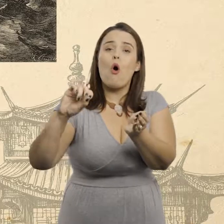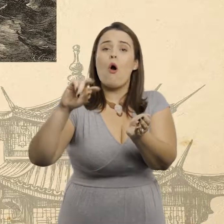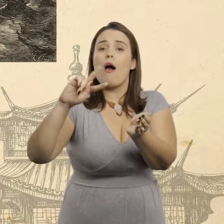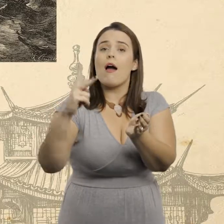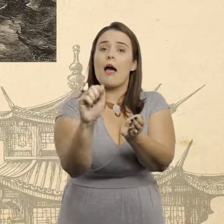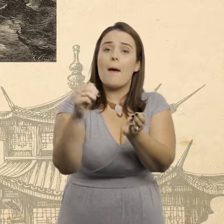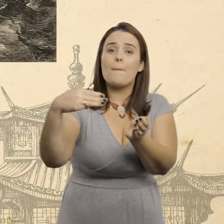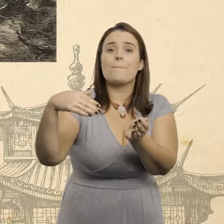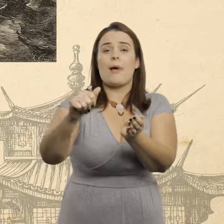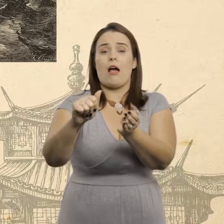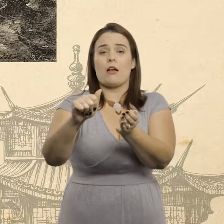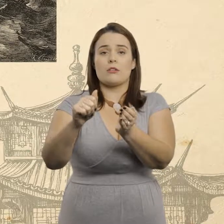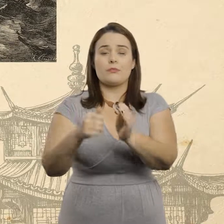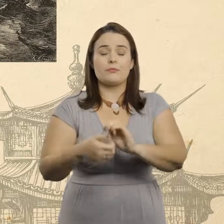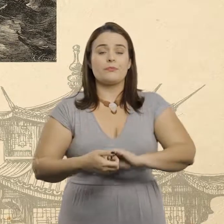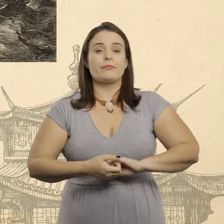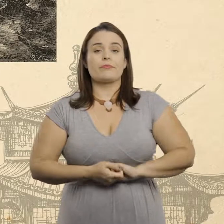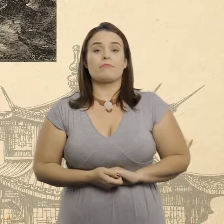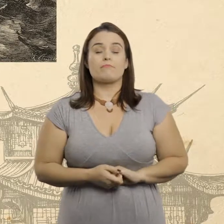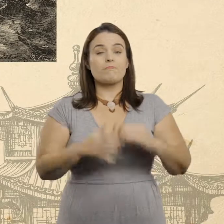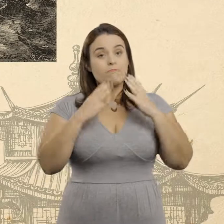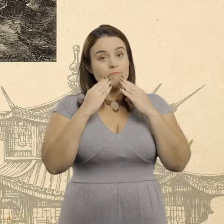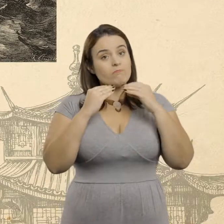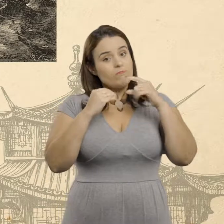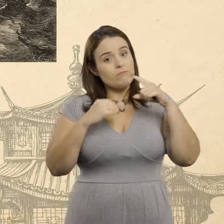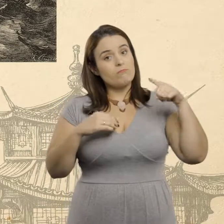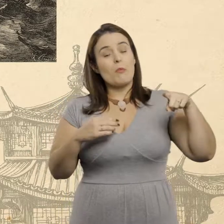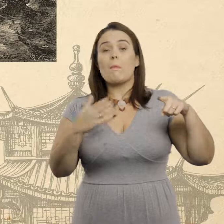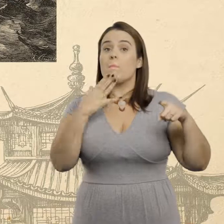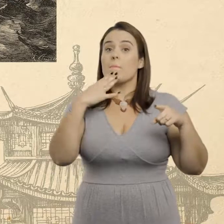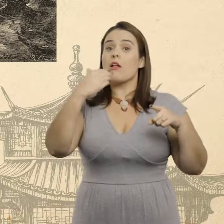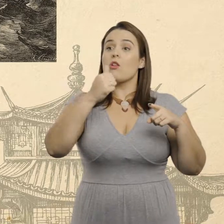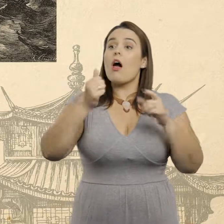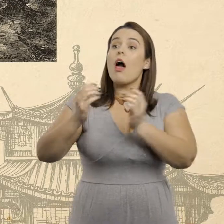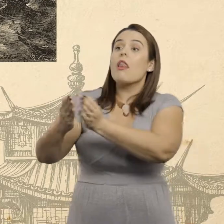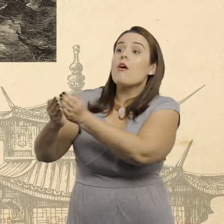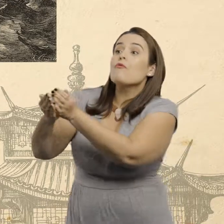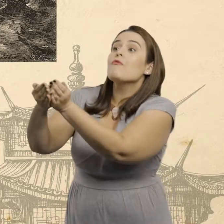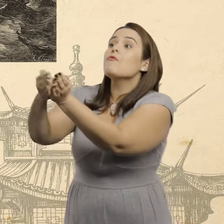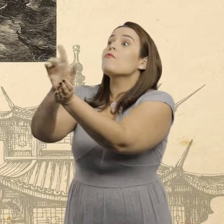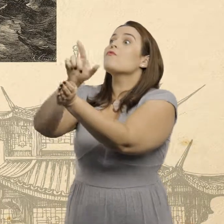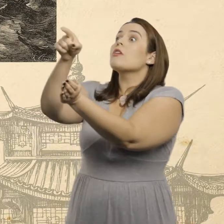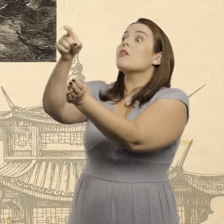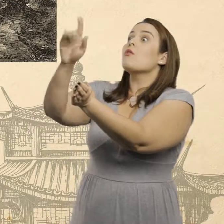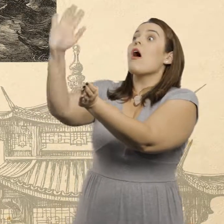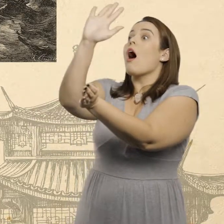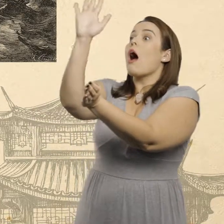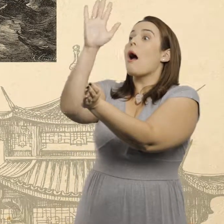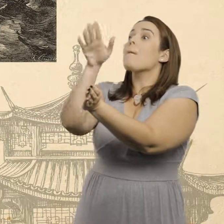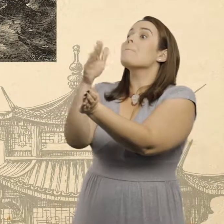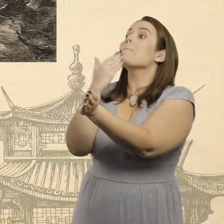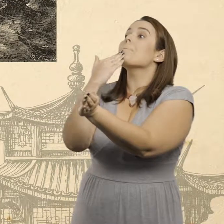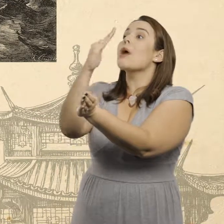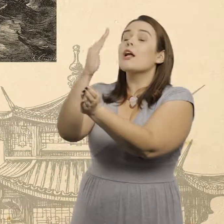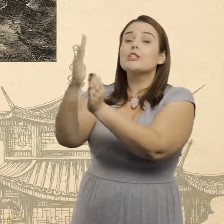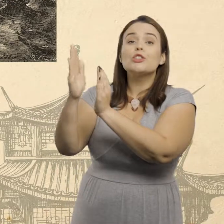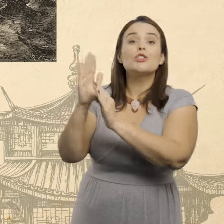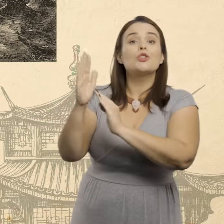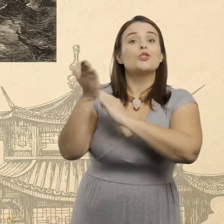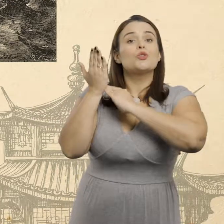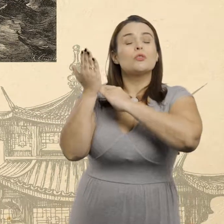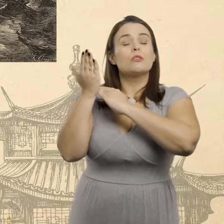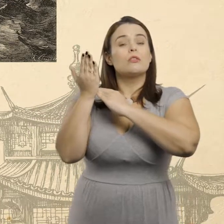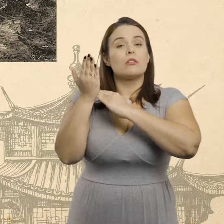quisesse pegar o navio para Yokohama. Eles viram passar um navio comprido. Phileas Fogg sugeriu que fizessem sinal para